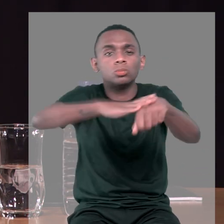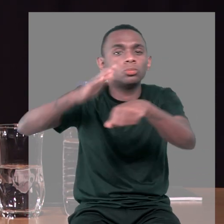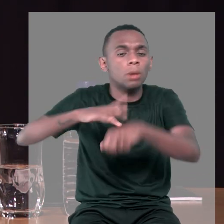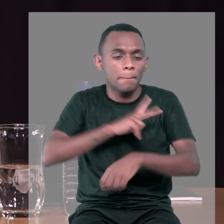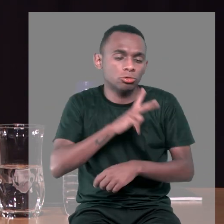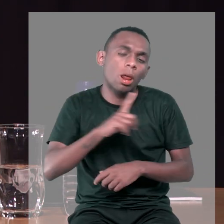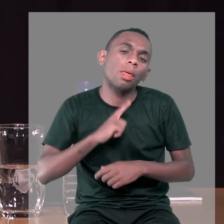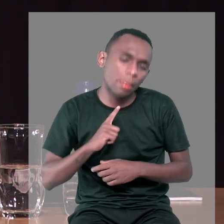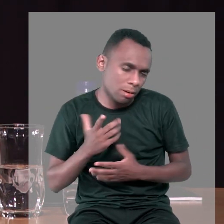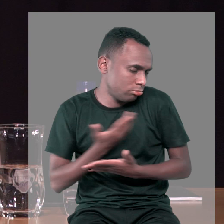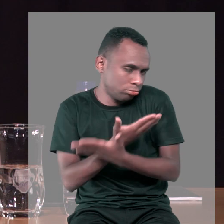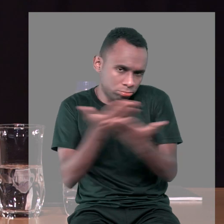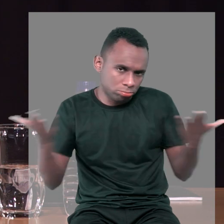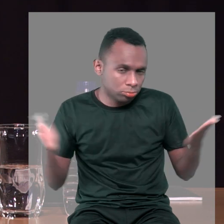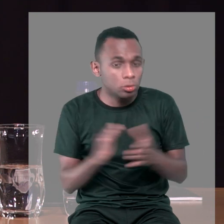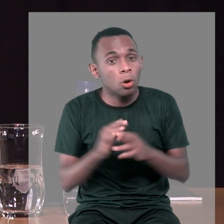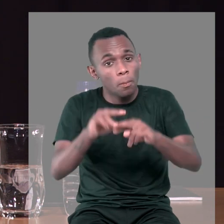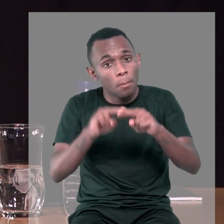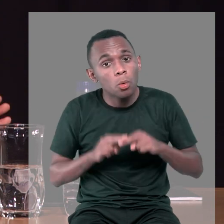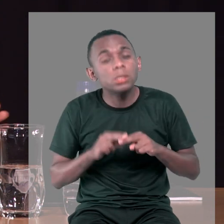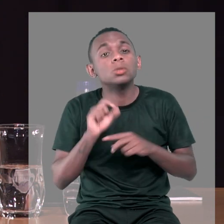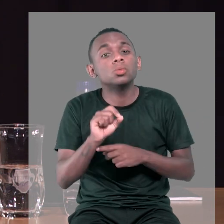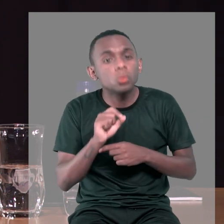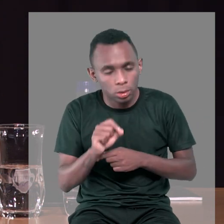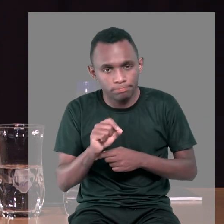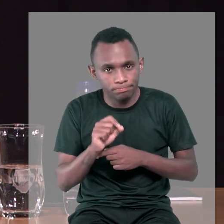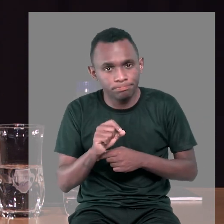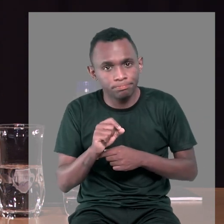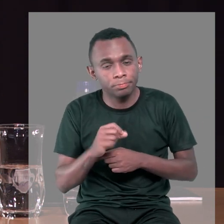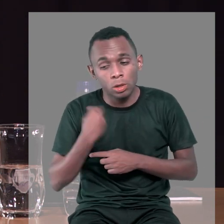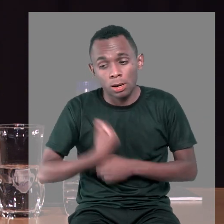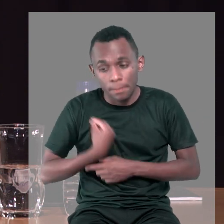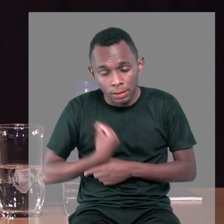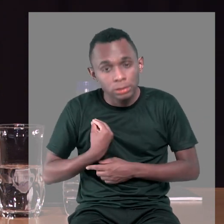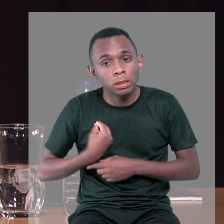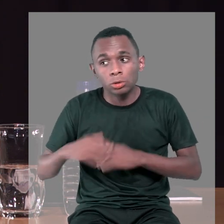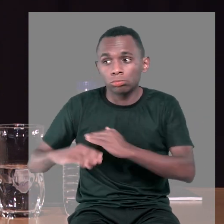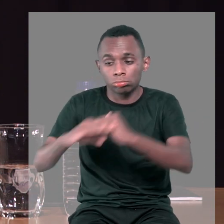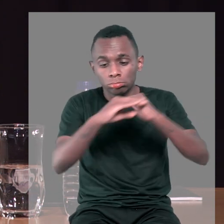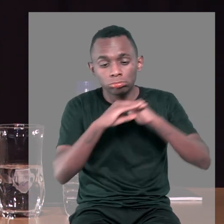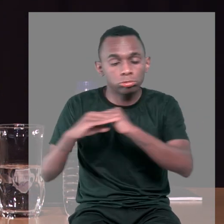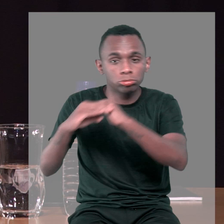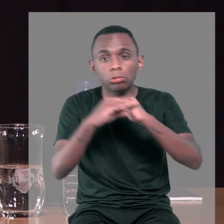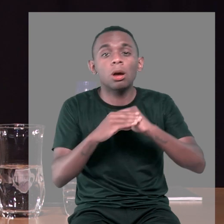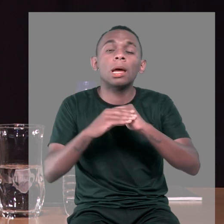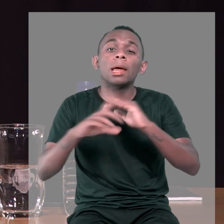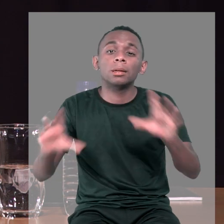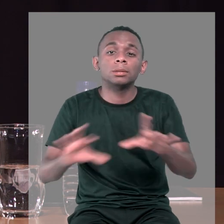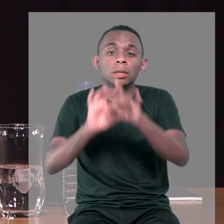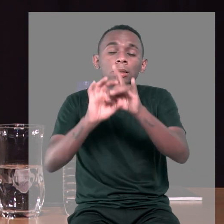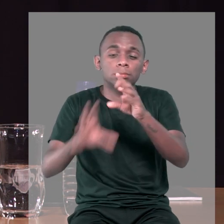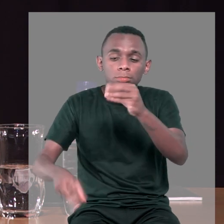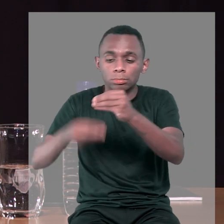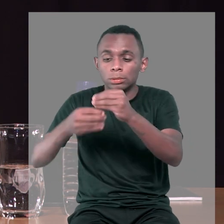a diferença. E isso tem toda a relevância para se entender o que é o mundo, pois o mundo é este lugar onde nós